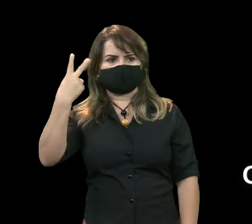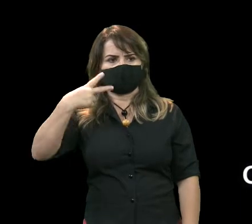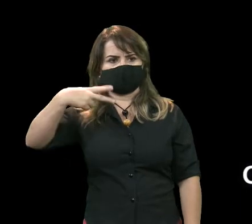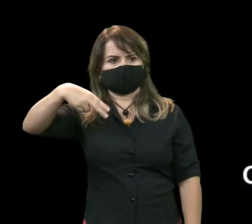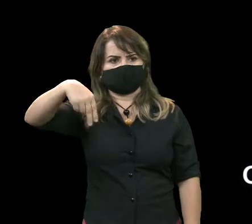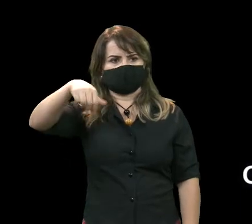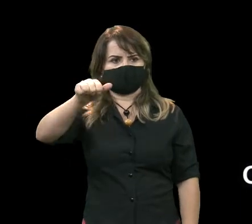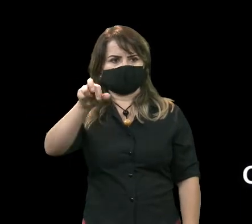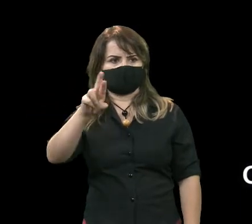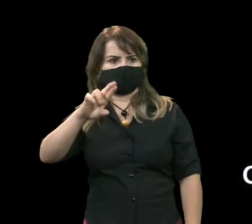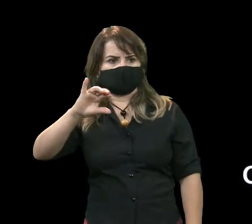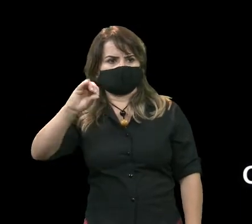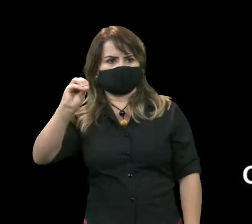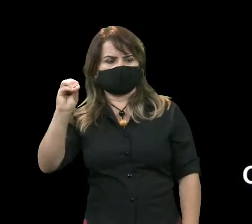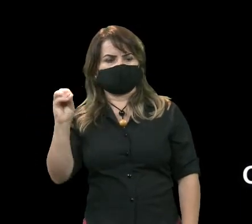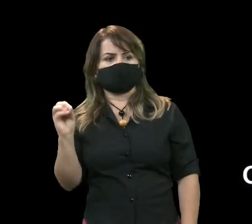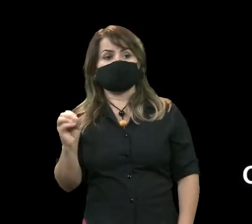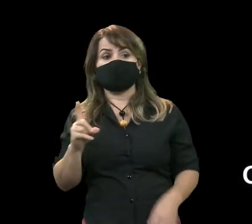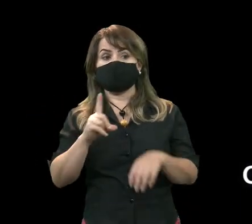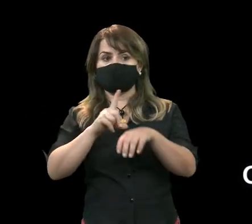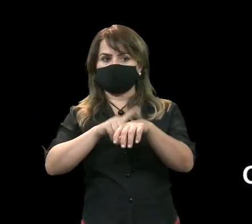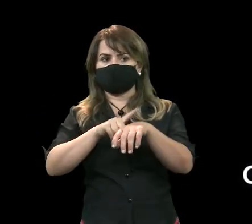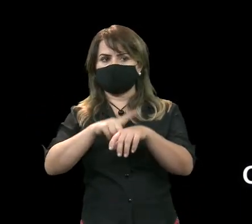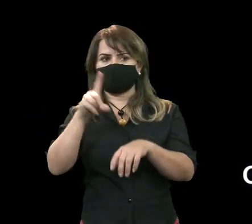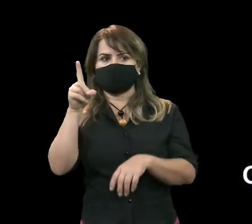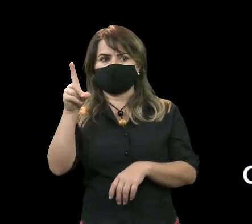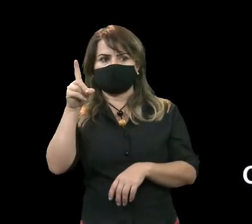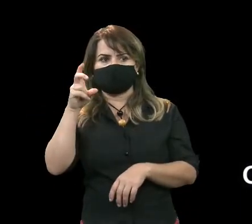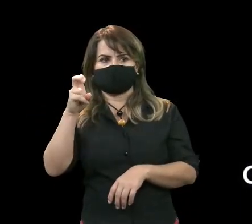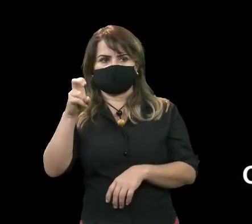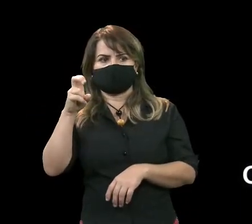Maurício Roberto dispõe de 15 minutos.